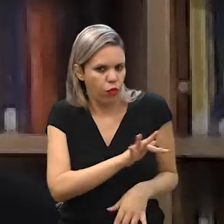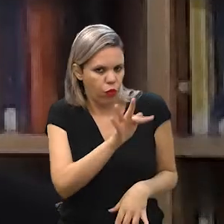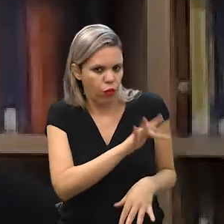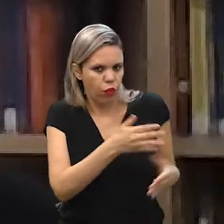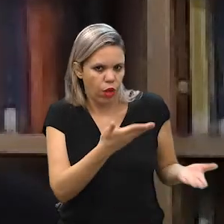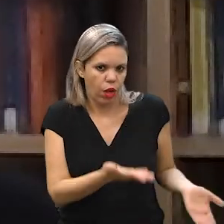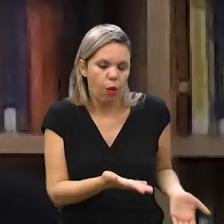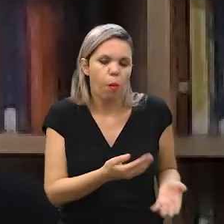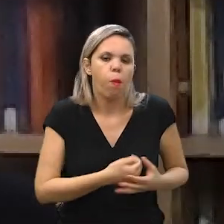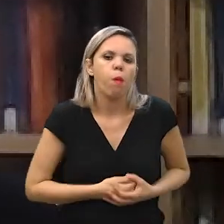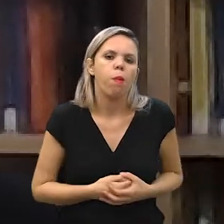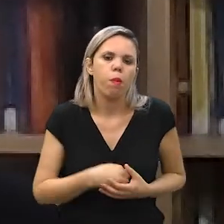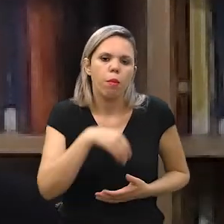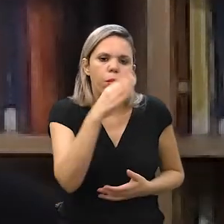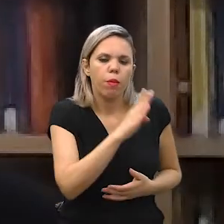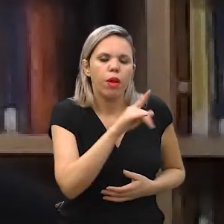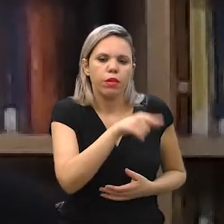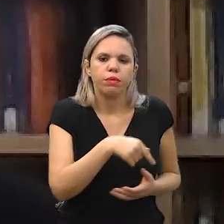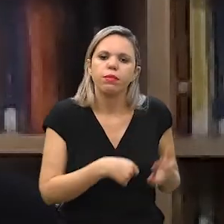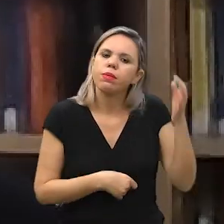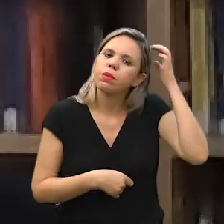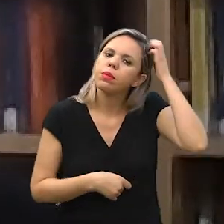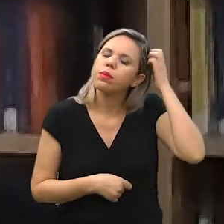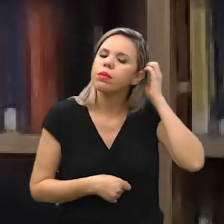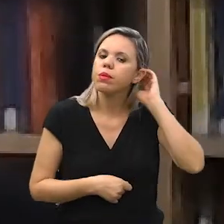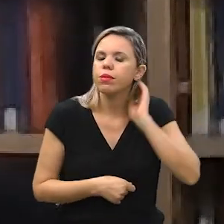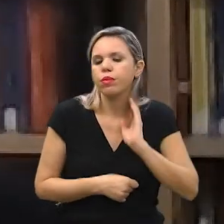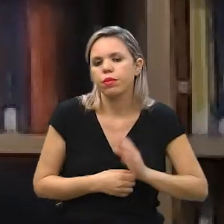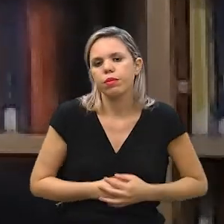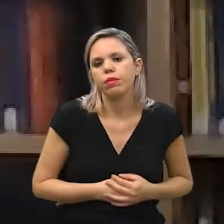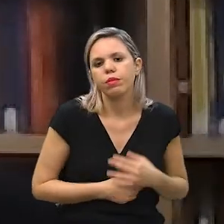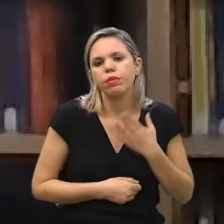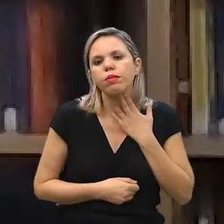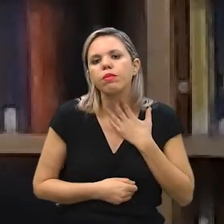a matemática de nível superior do Brasil, ela é altamente